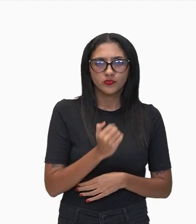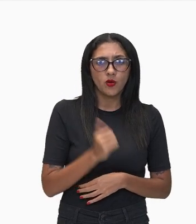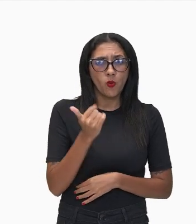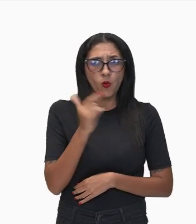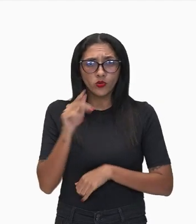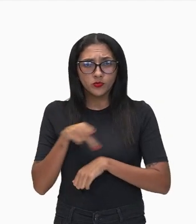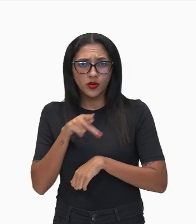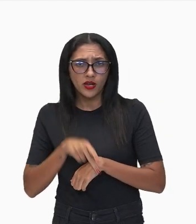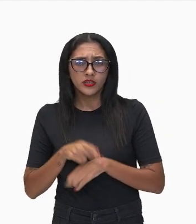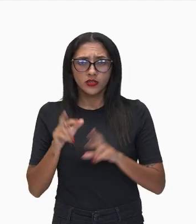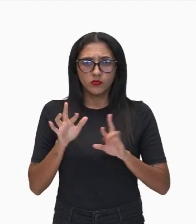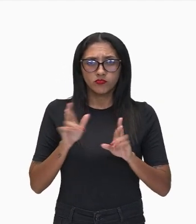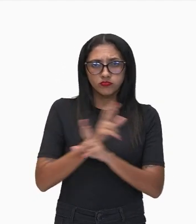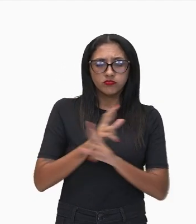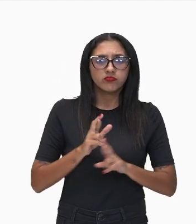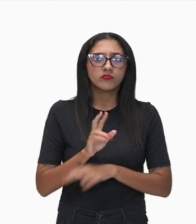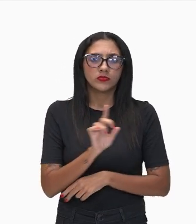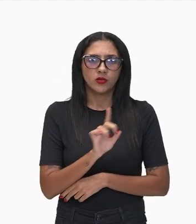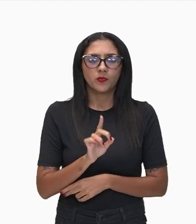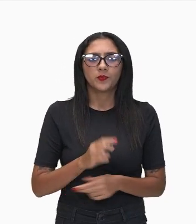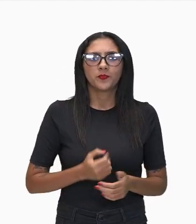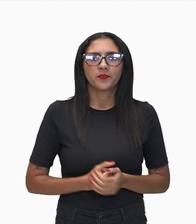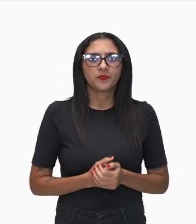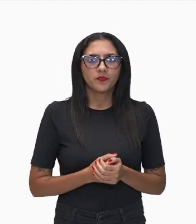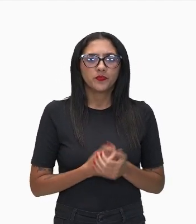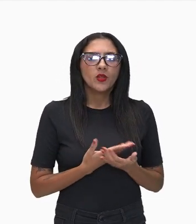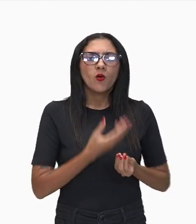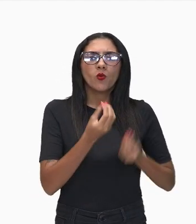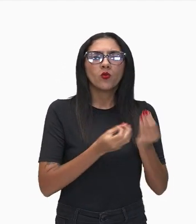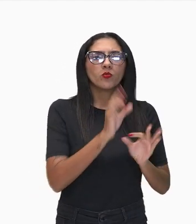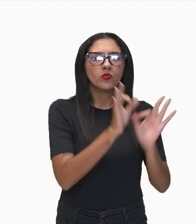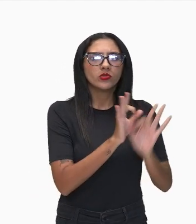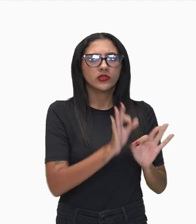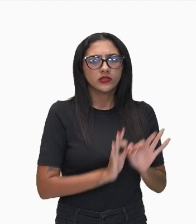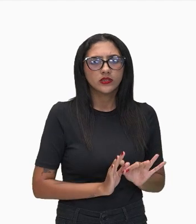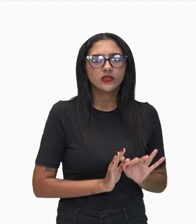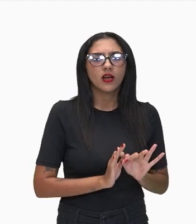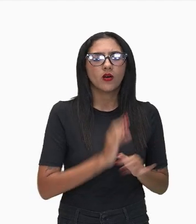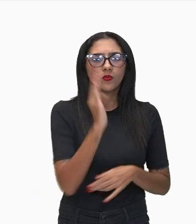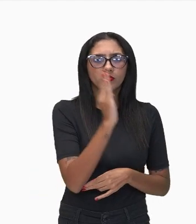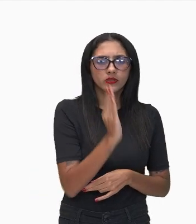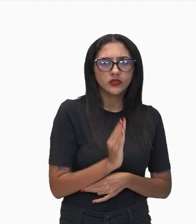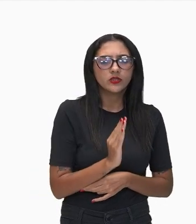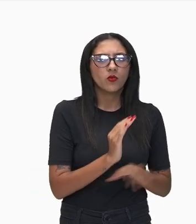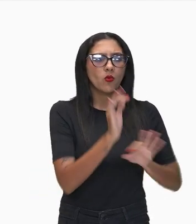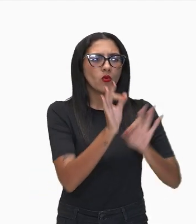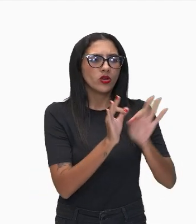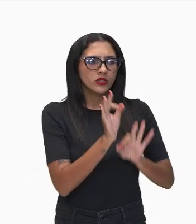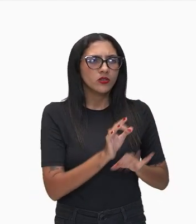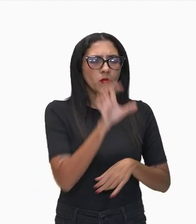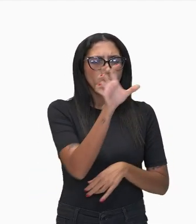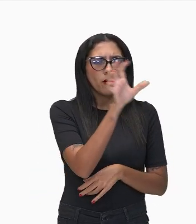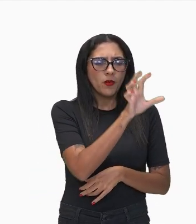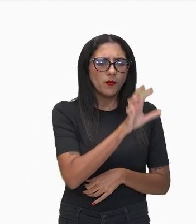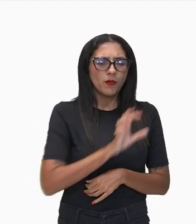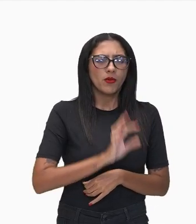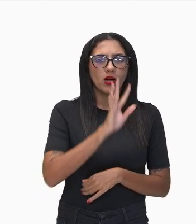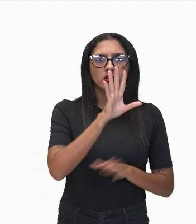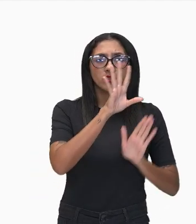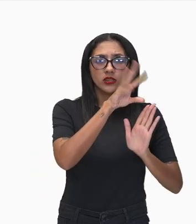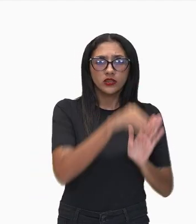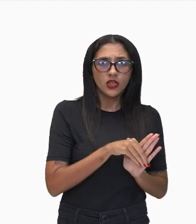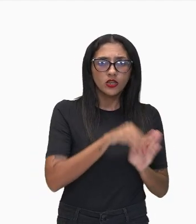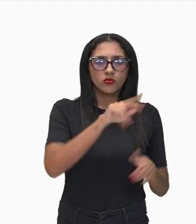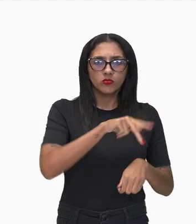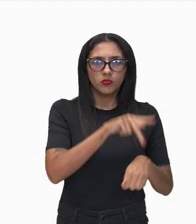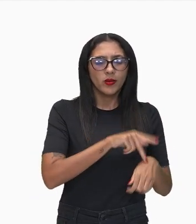países. Então, a forma de organização do Brasil, a distribuição de poder dentro do espaço territorial do